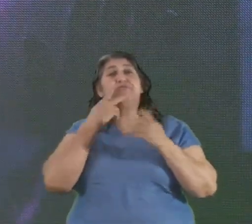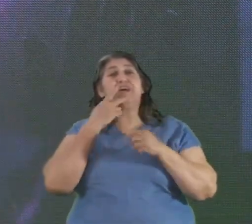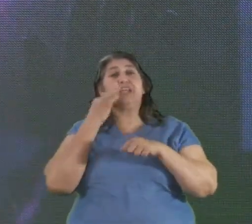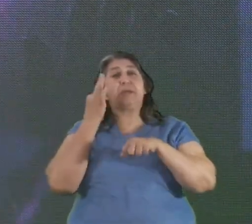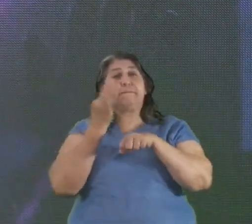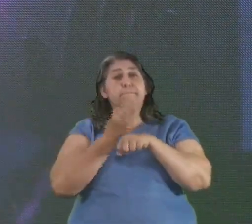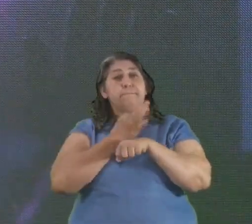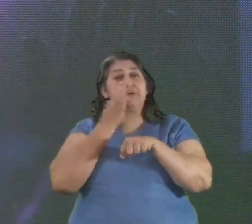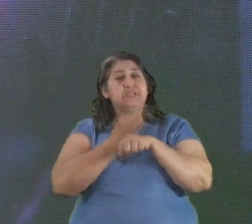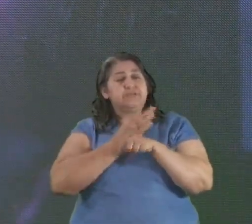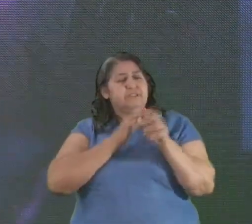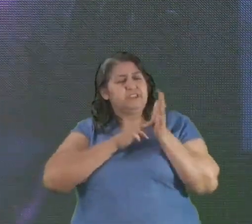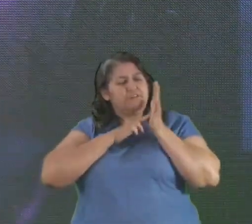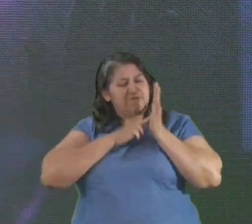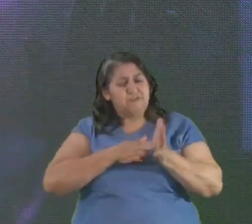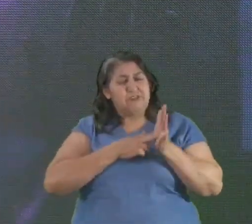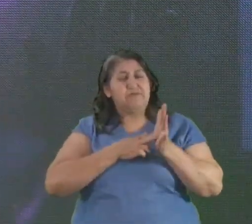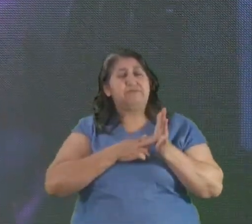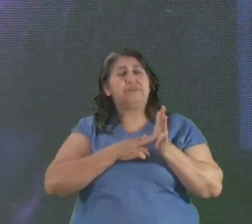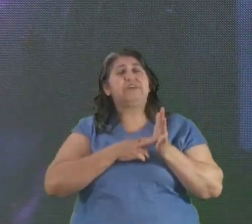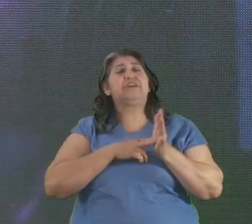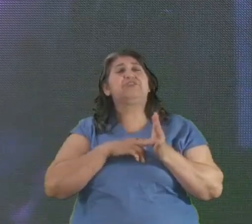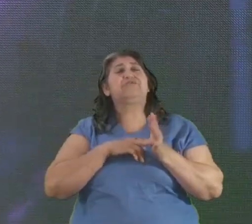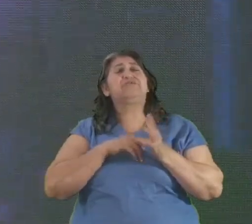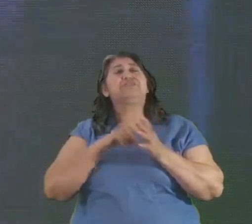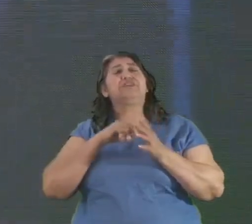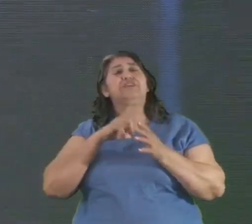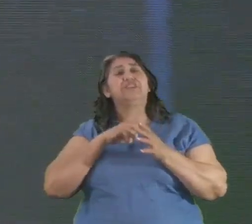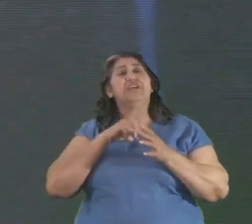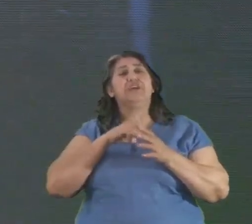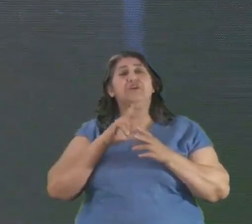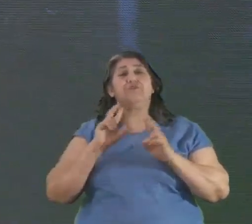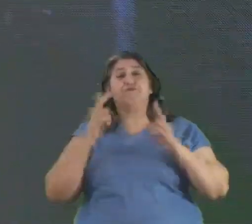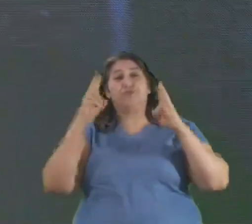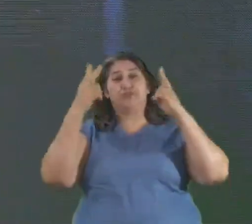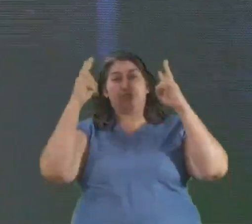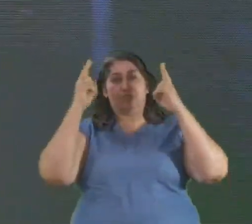perseverando que vocês obterão vitória.